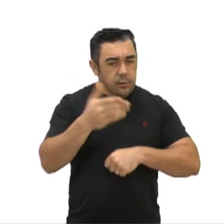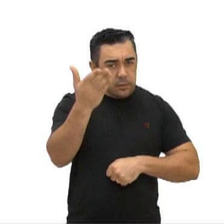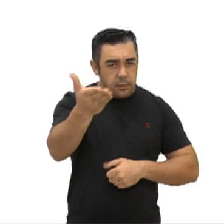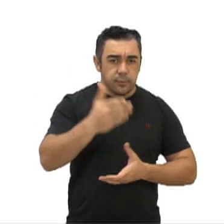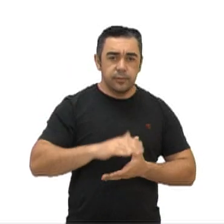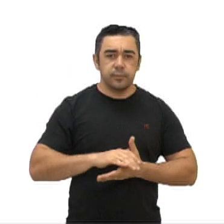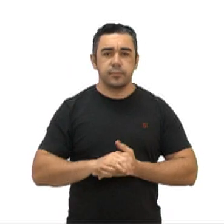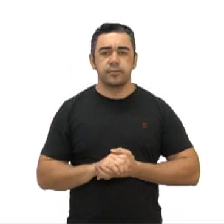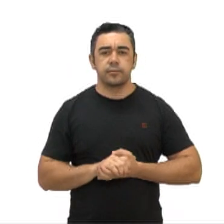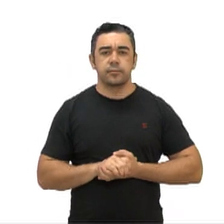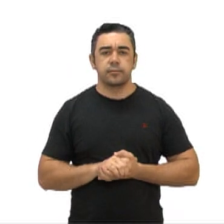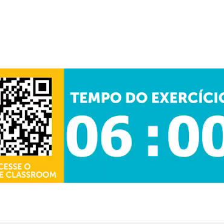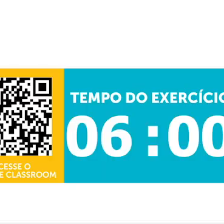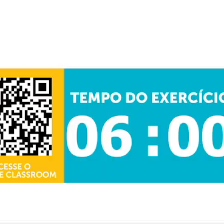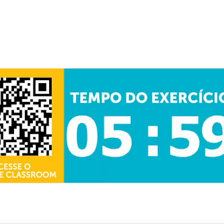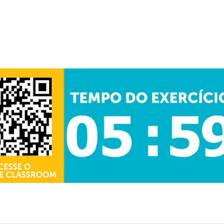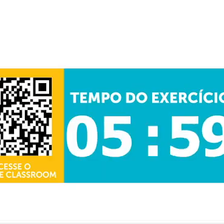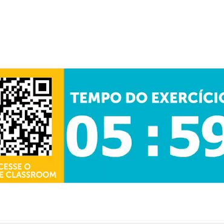vocês responderem.